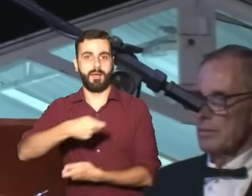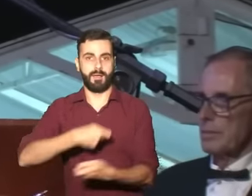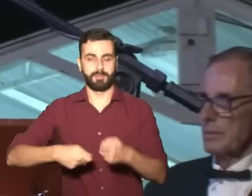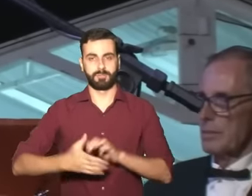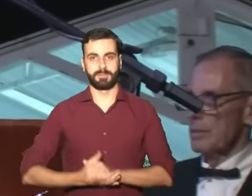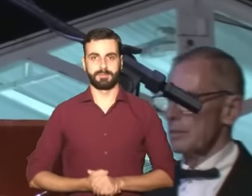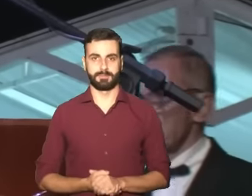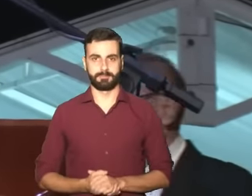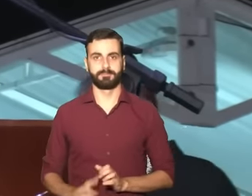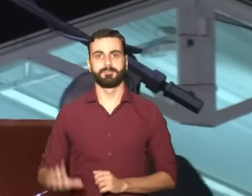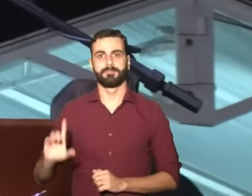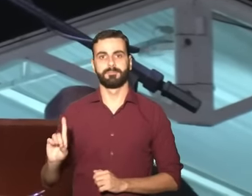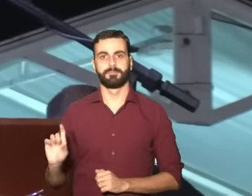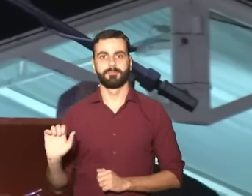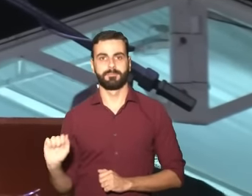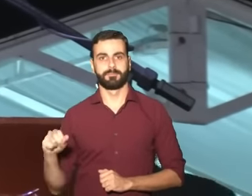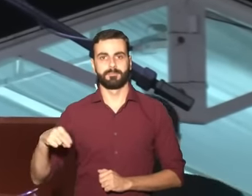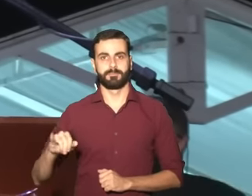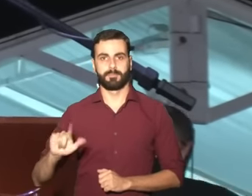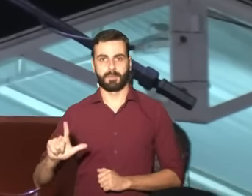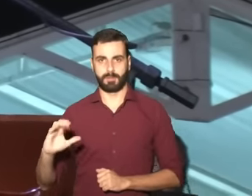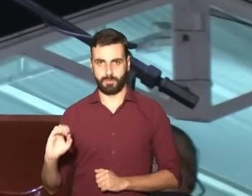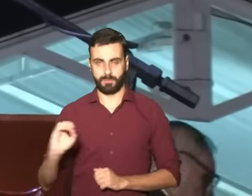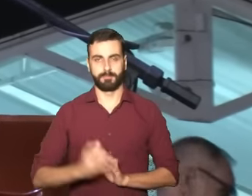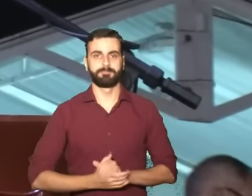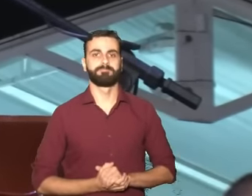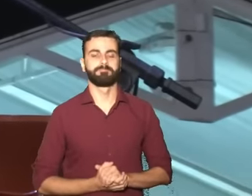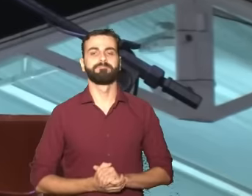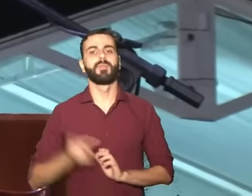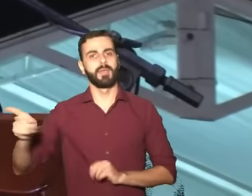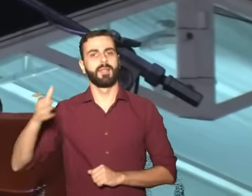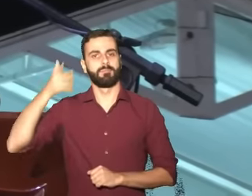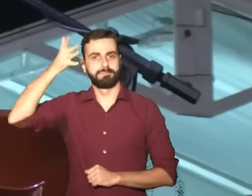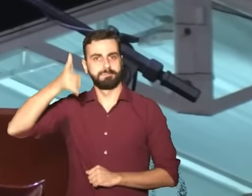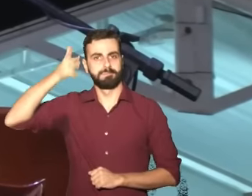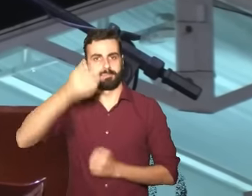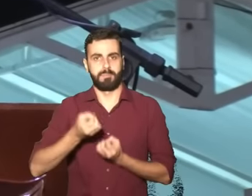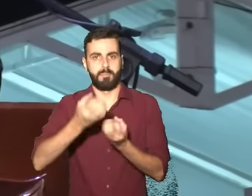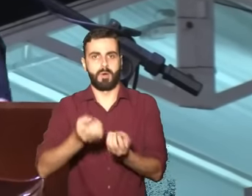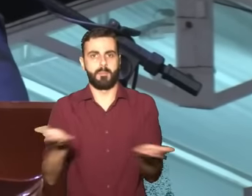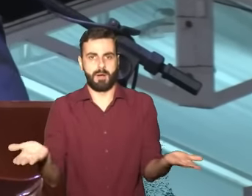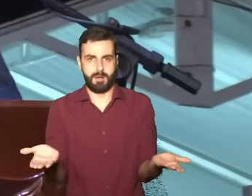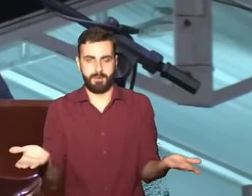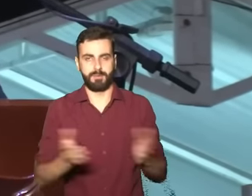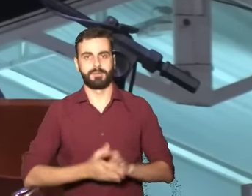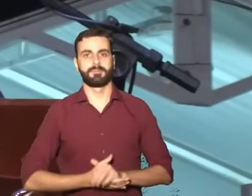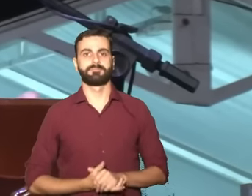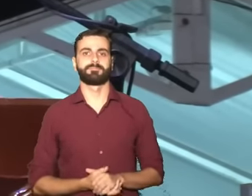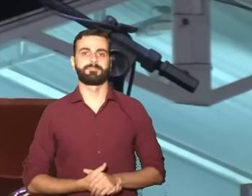administração, Danilo Dias Lopes, para fazer seu pronunciamento.